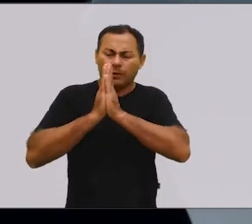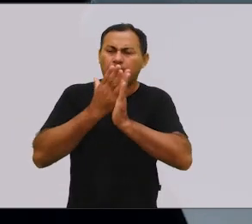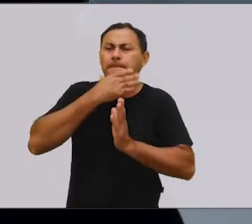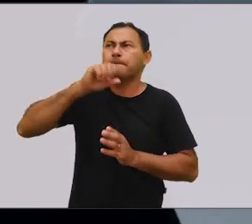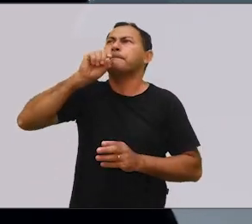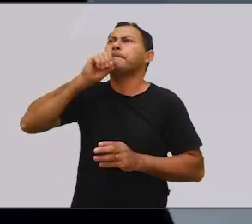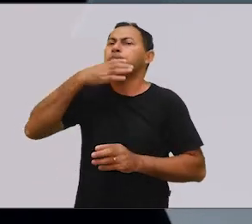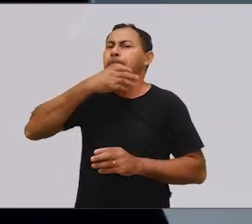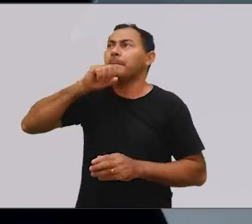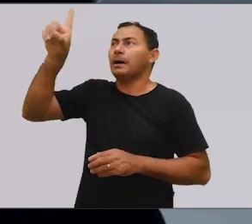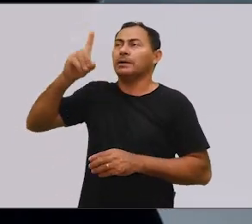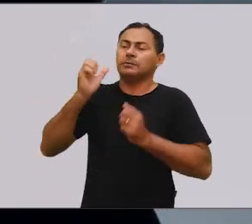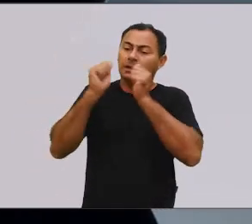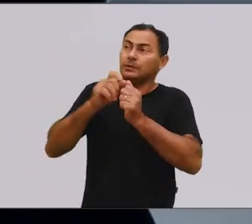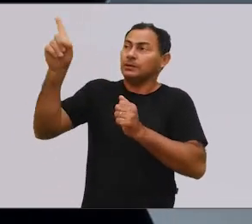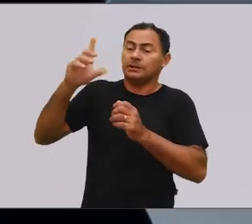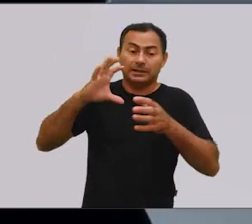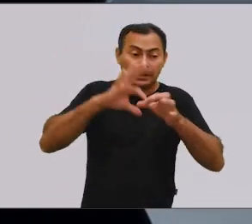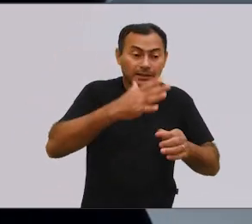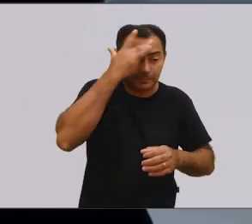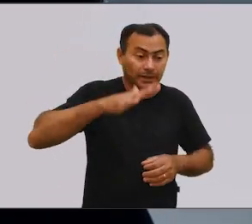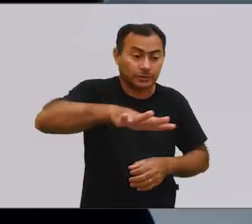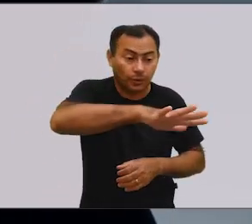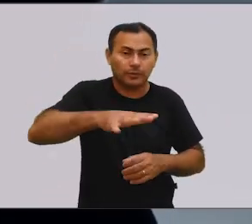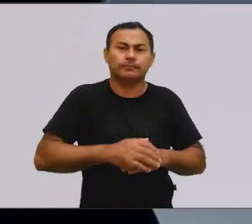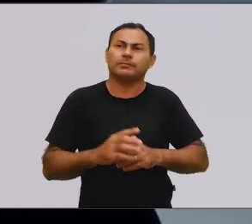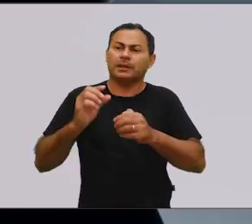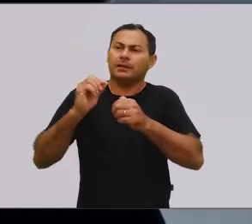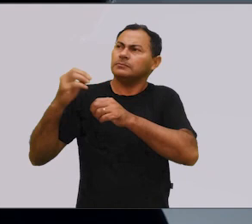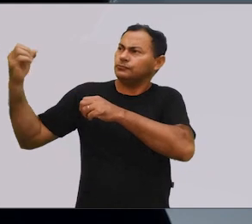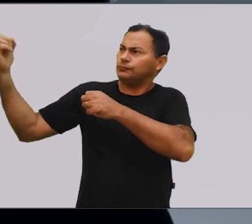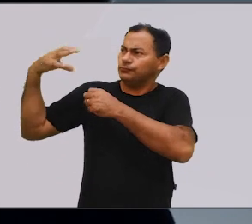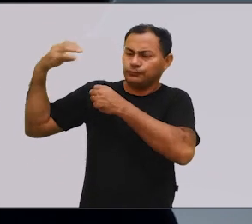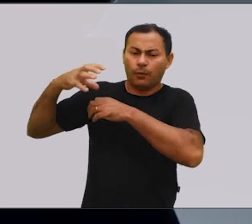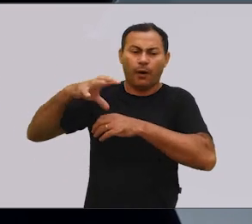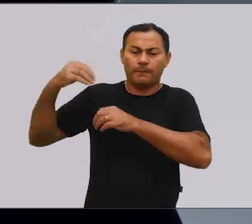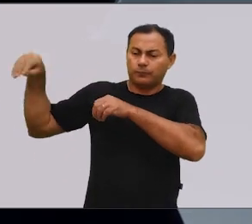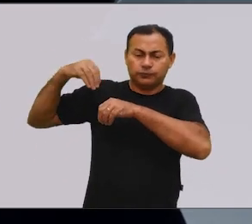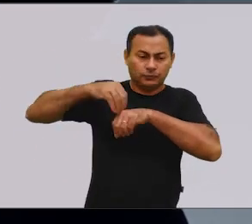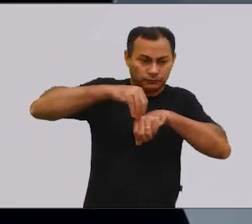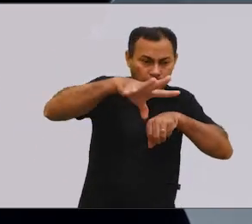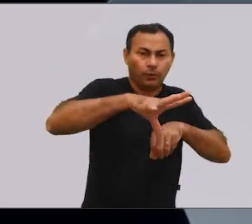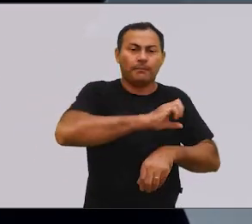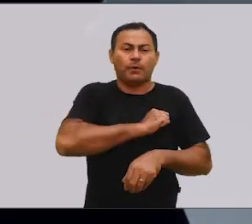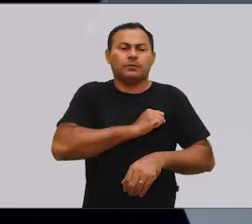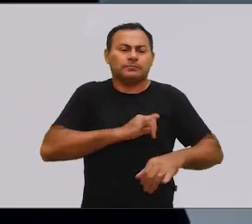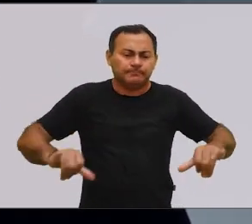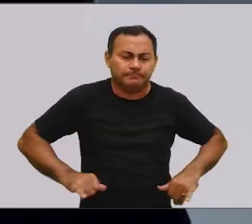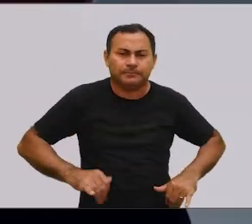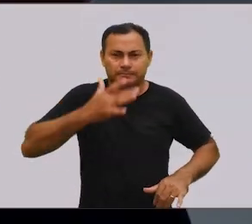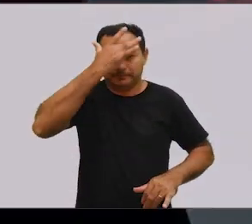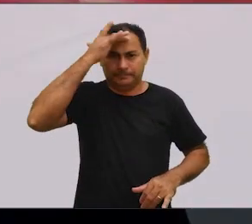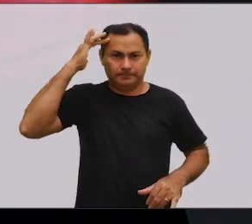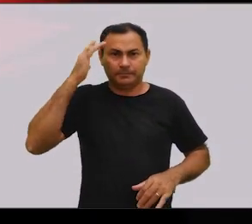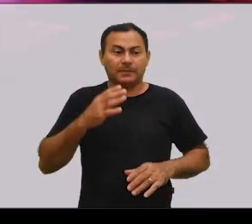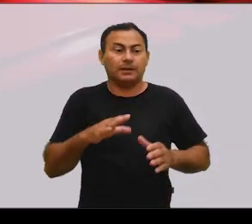Pai, eu vou me posicionar entre o Senhor e essas pessoas feridas. Passe o amor que o Senhor é através de mim sobre a dor dessas